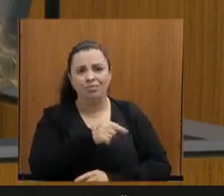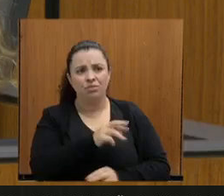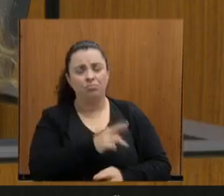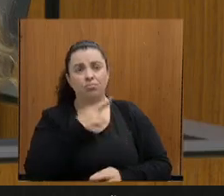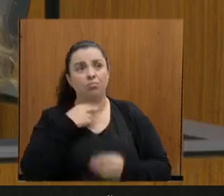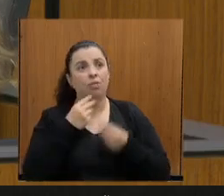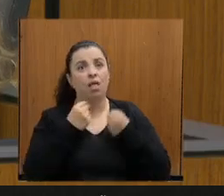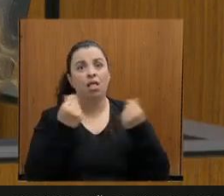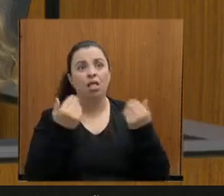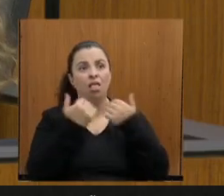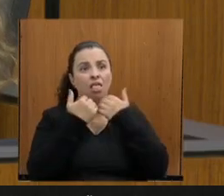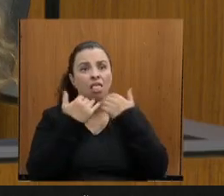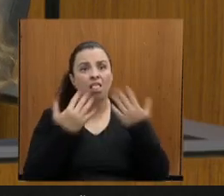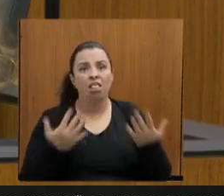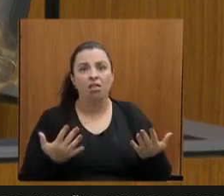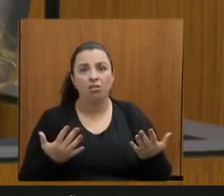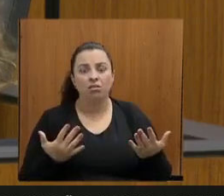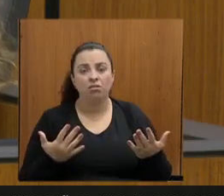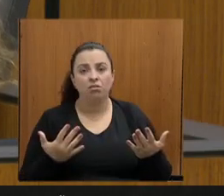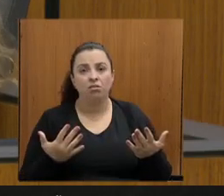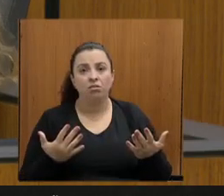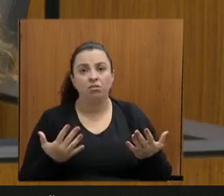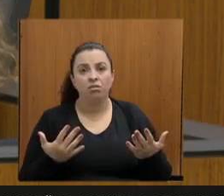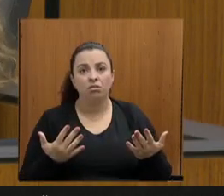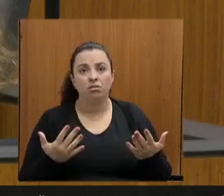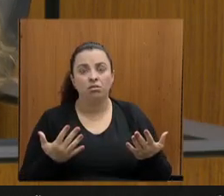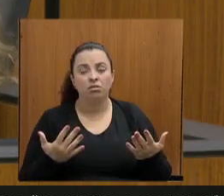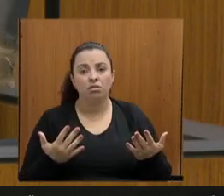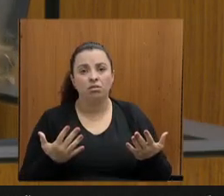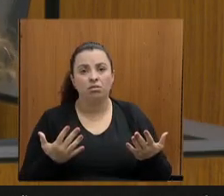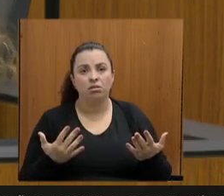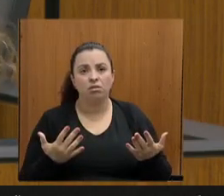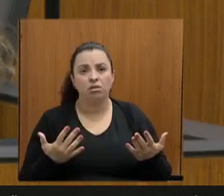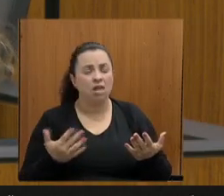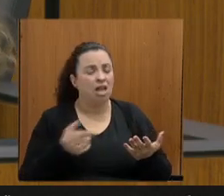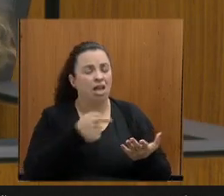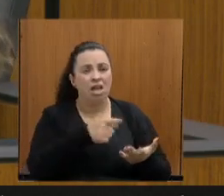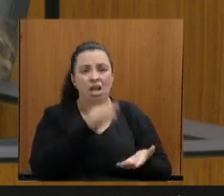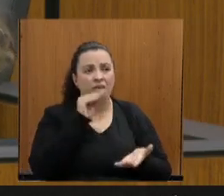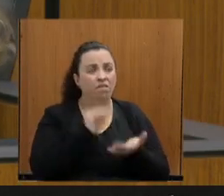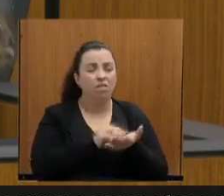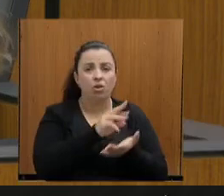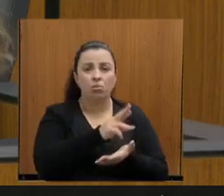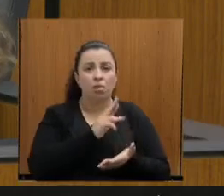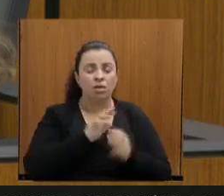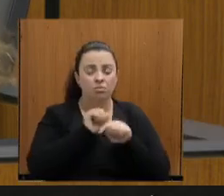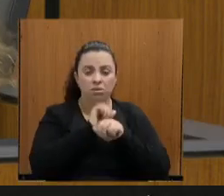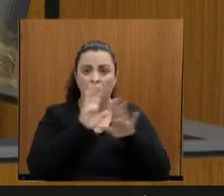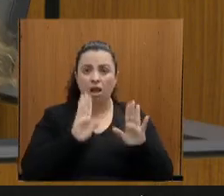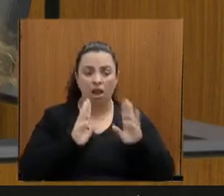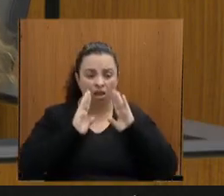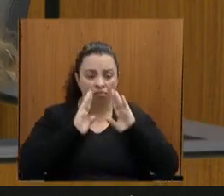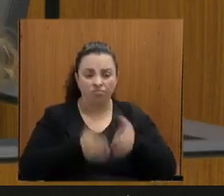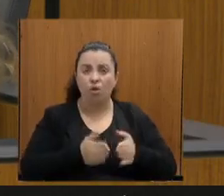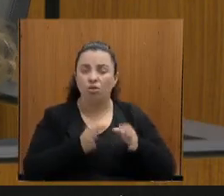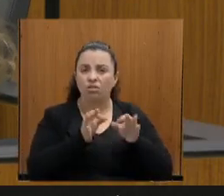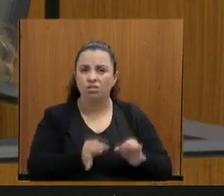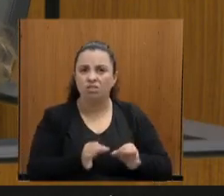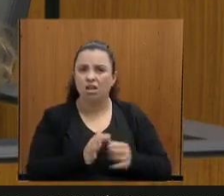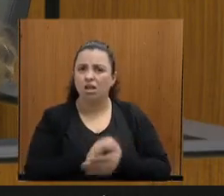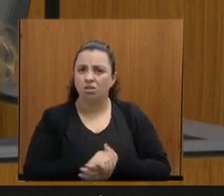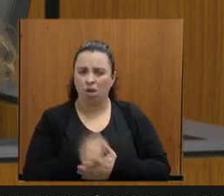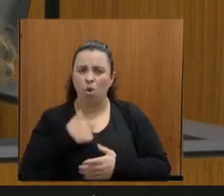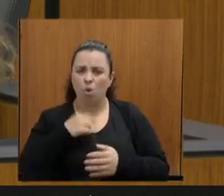daquilo que competia a Cemig ausência de uma resposta é efetiva e eu vou concluir Presidente